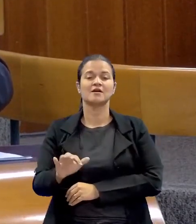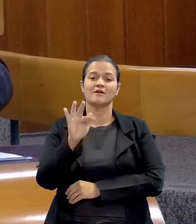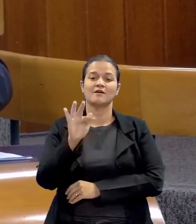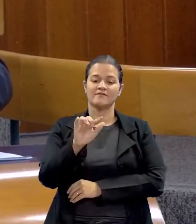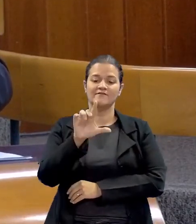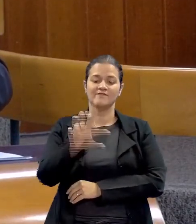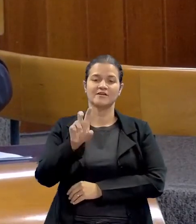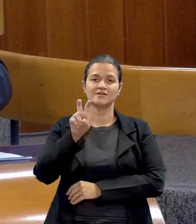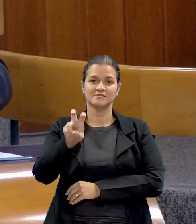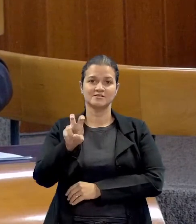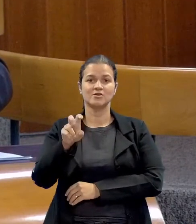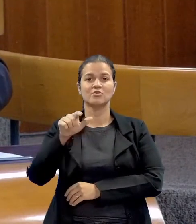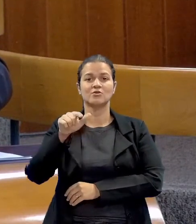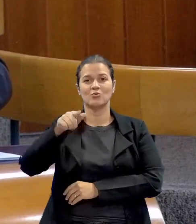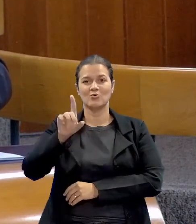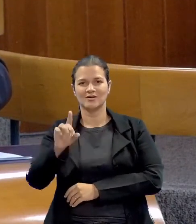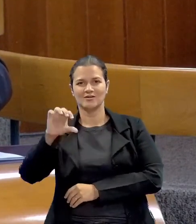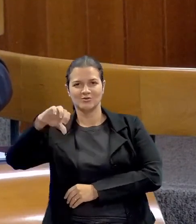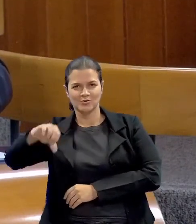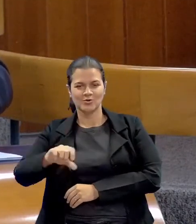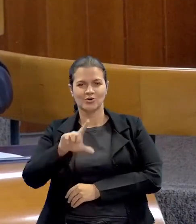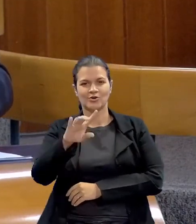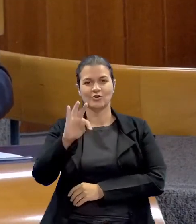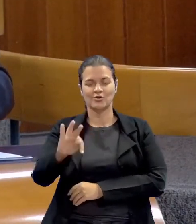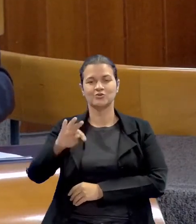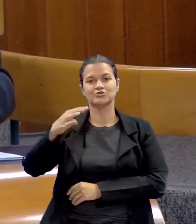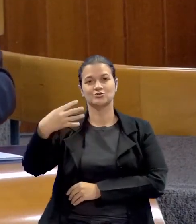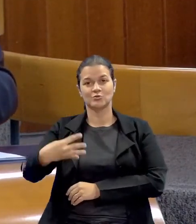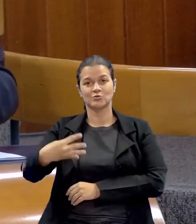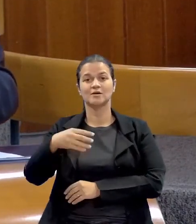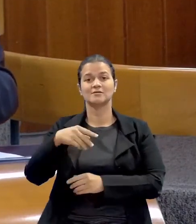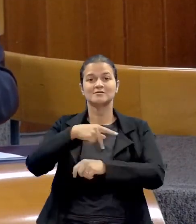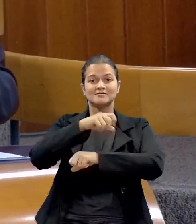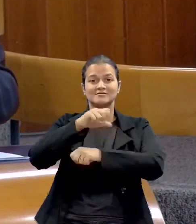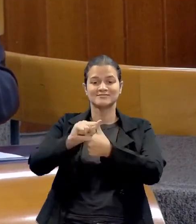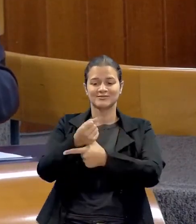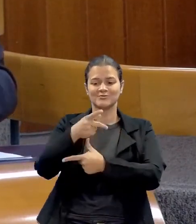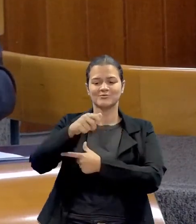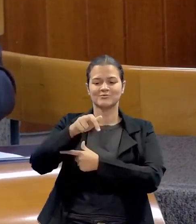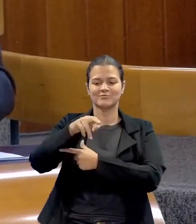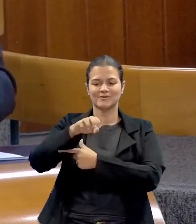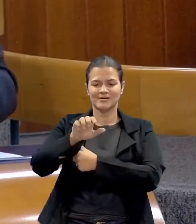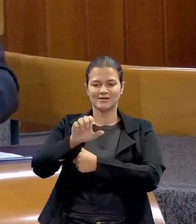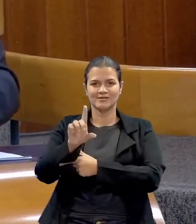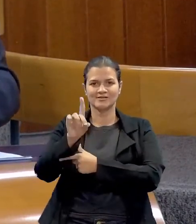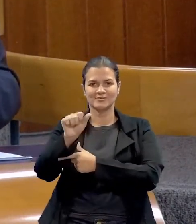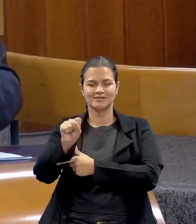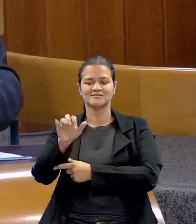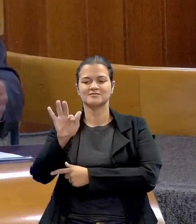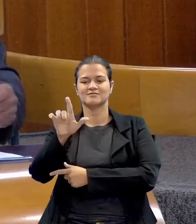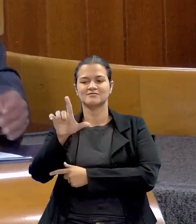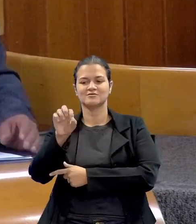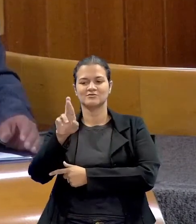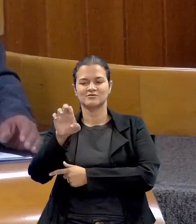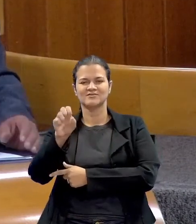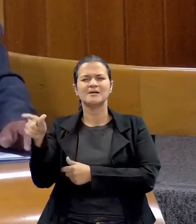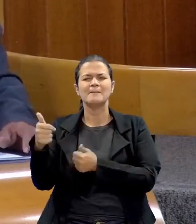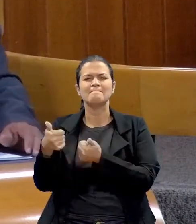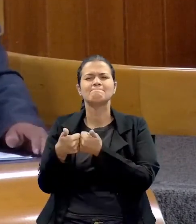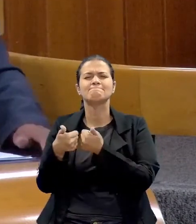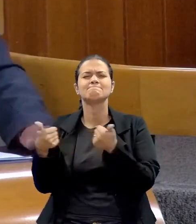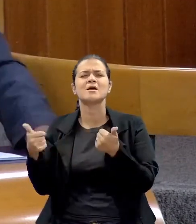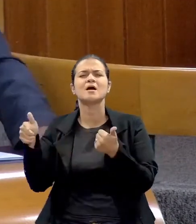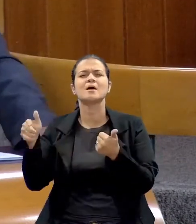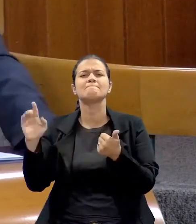FL5, quadra 9, lote 4, Parque das Flores, ali vizinho do Guanabara, não, ali